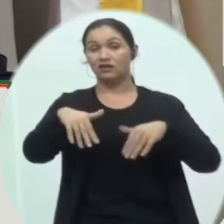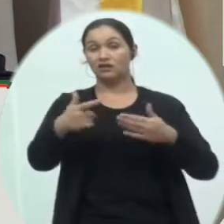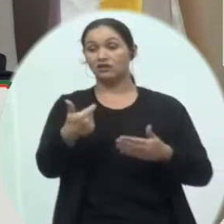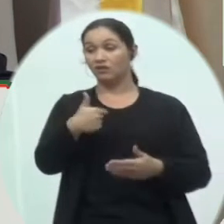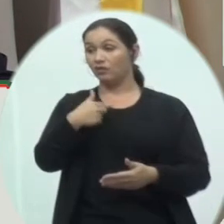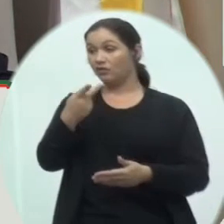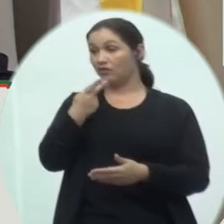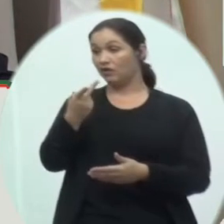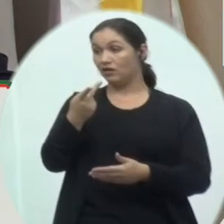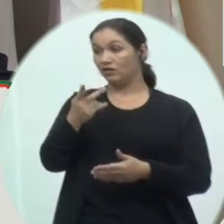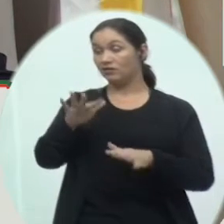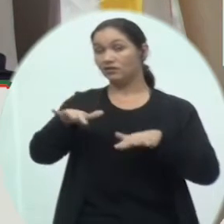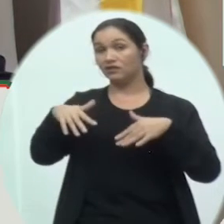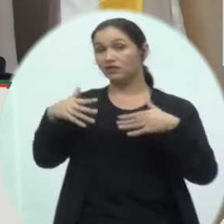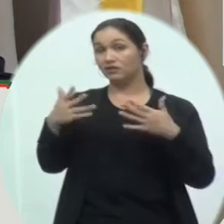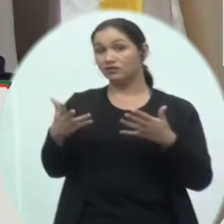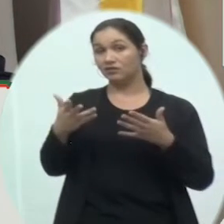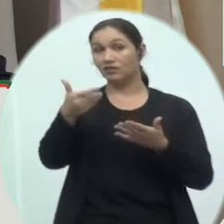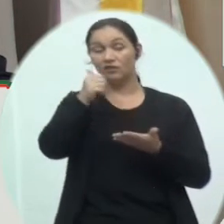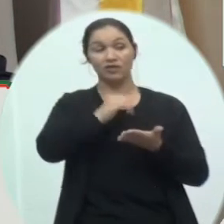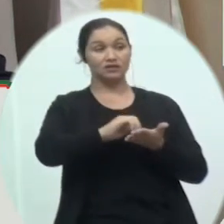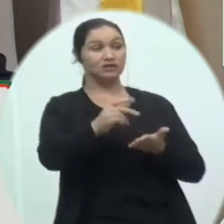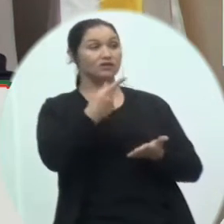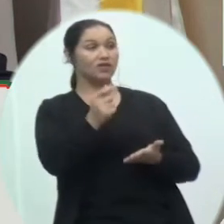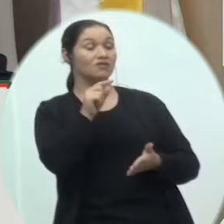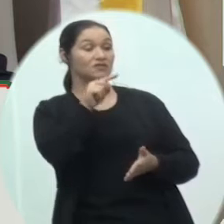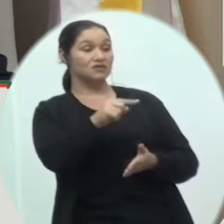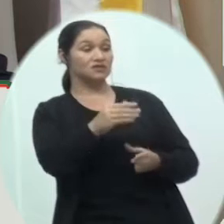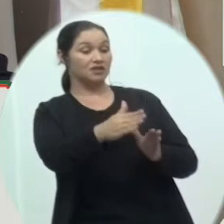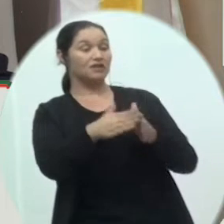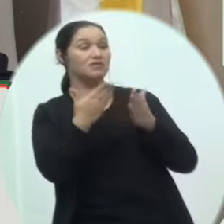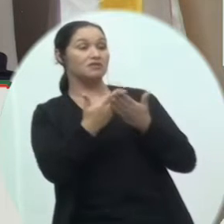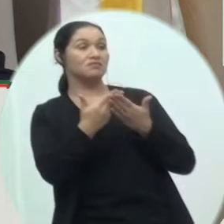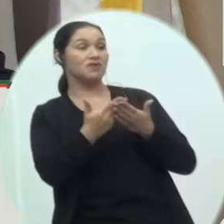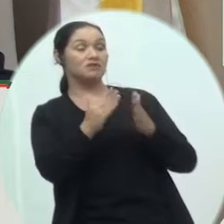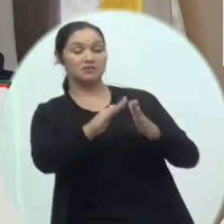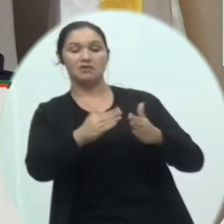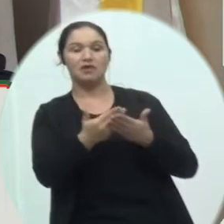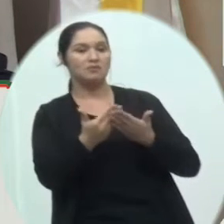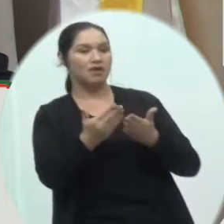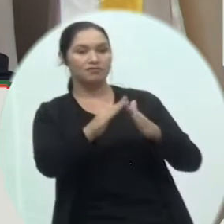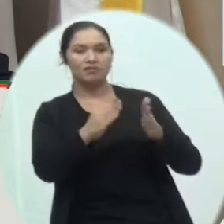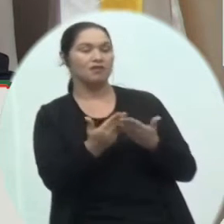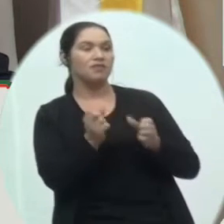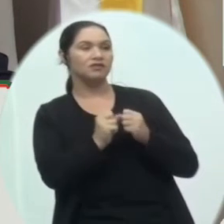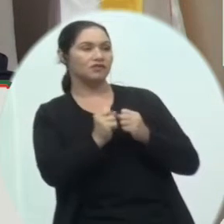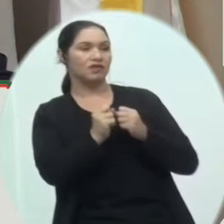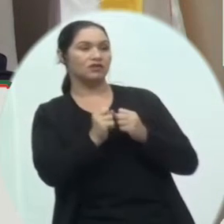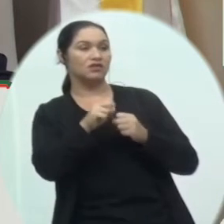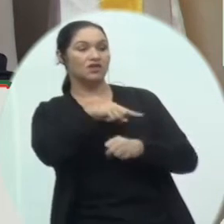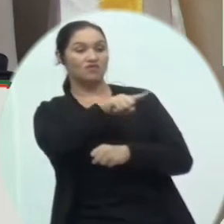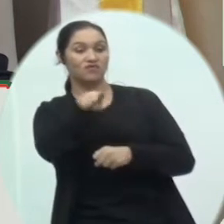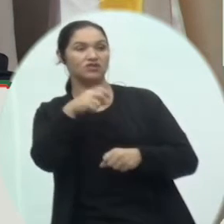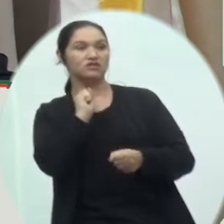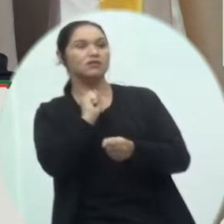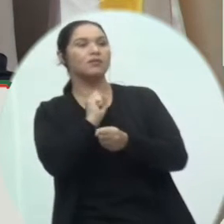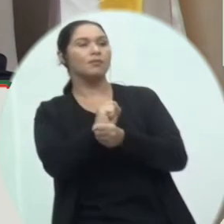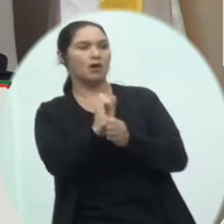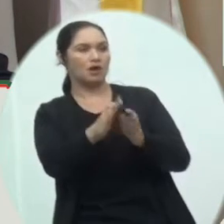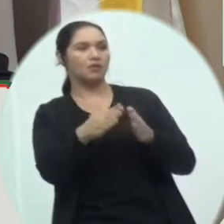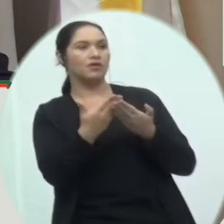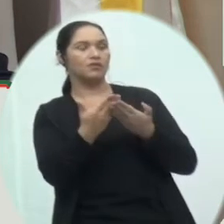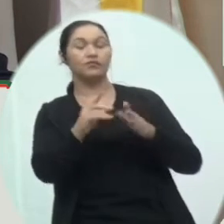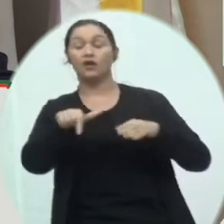você já entrou com muitos requerimentos nesta casa. Vocês têm que parar com estes requerimentos. Eu disse para ela: você